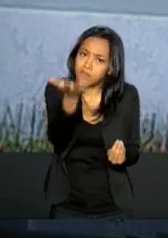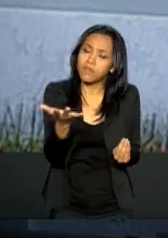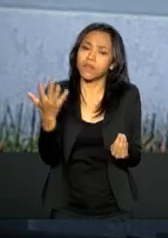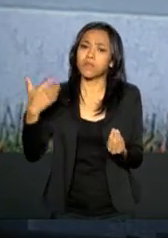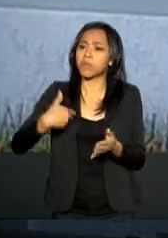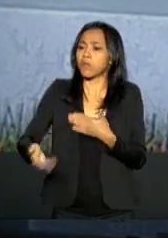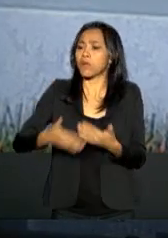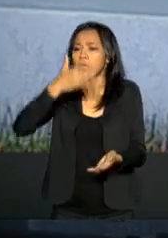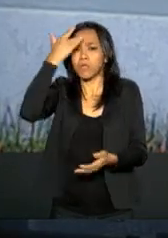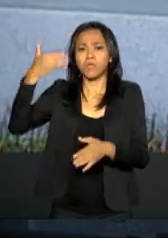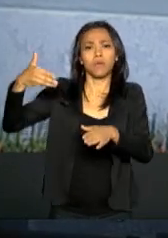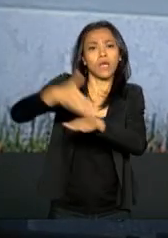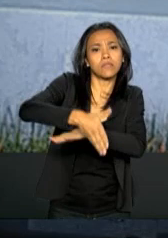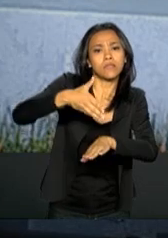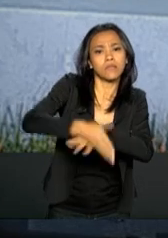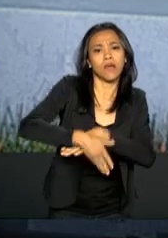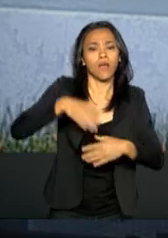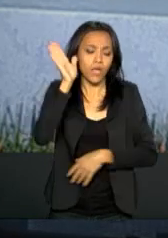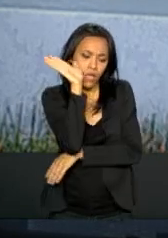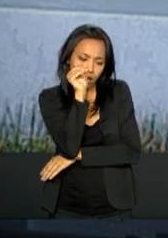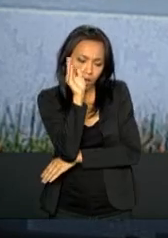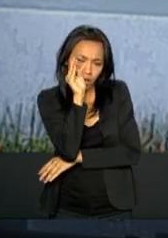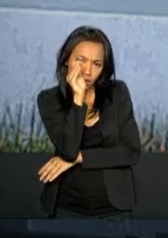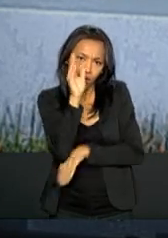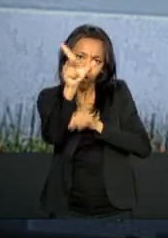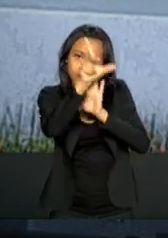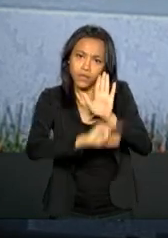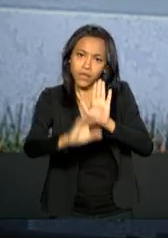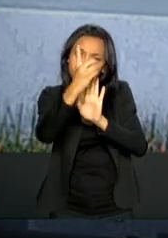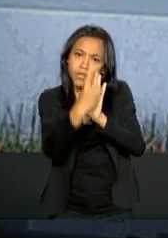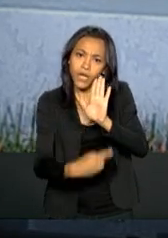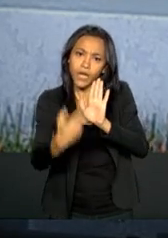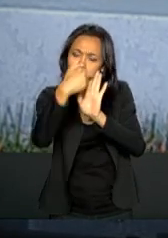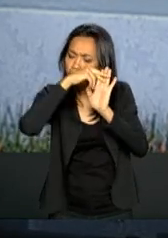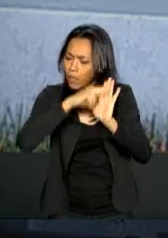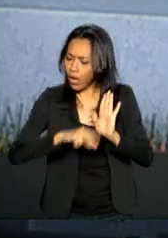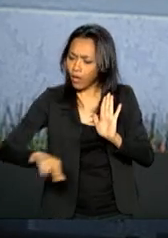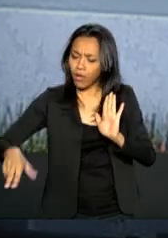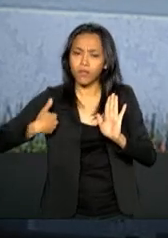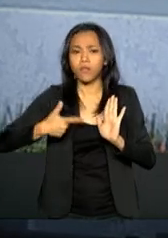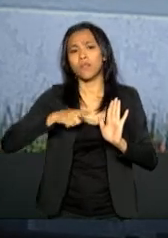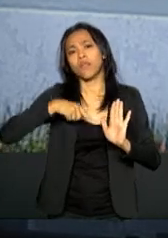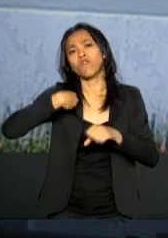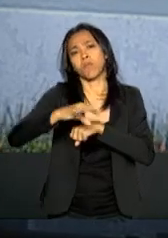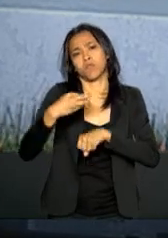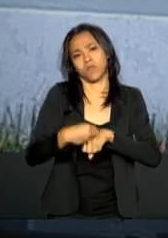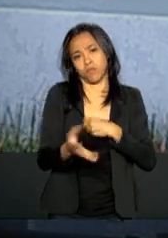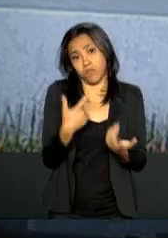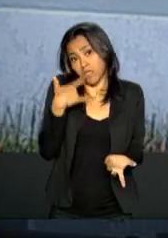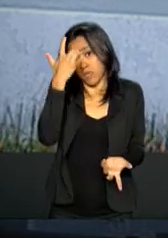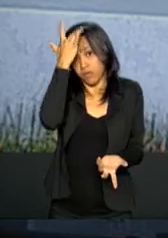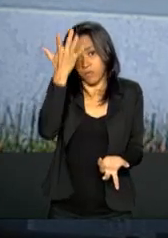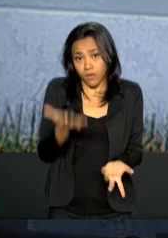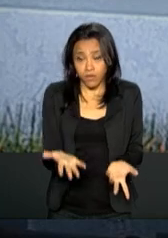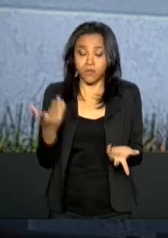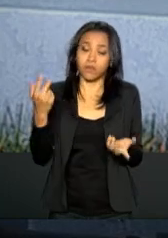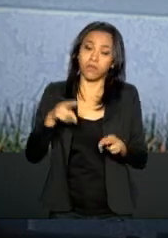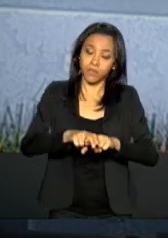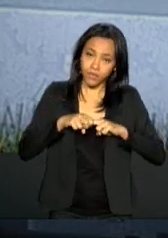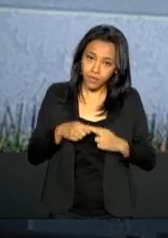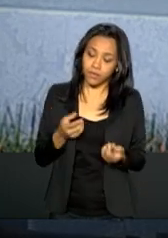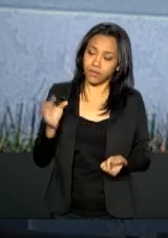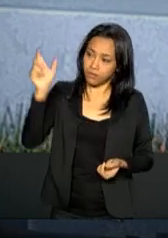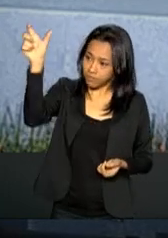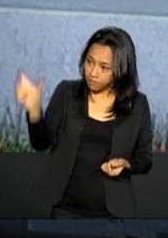aos documentos públicos faça isso uma solenidade maior é claro que aí vem o prestígio do gustavo gustavo conseguiu